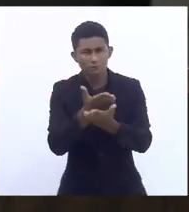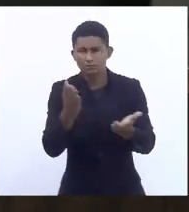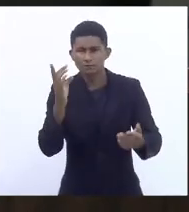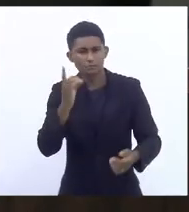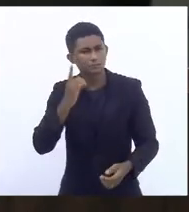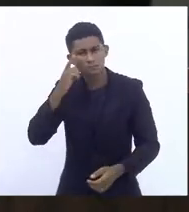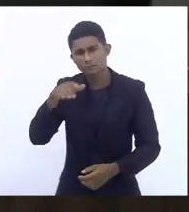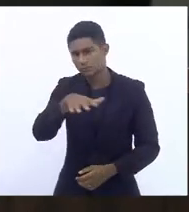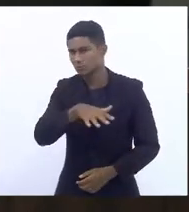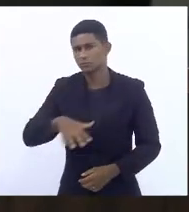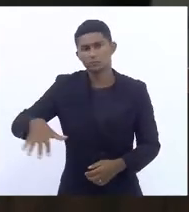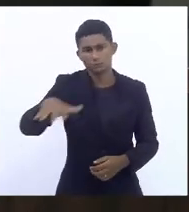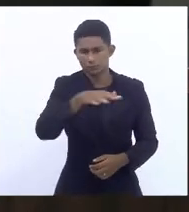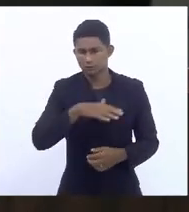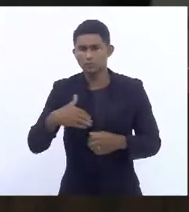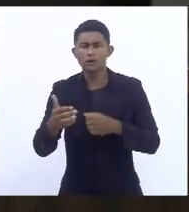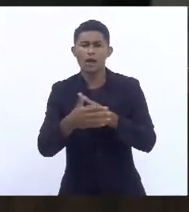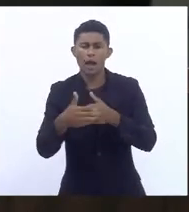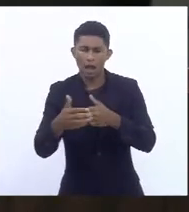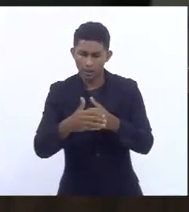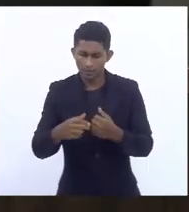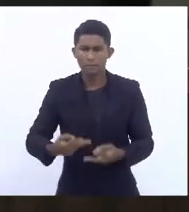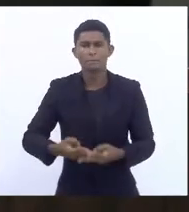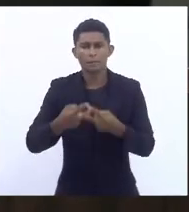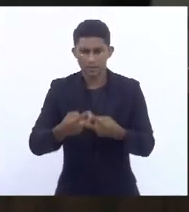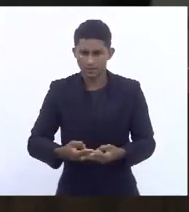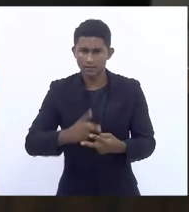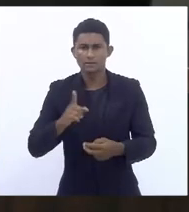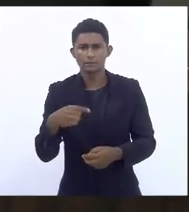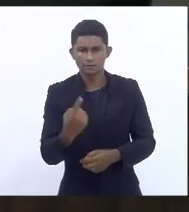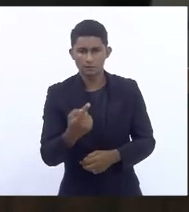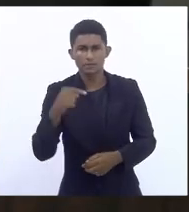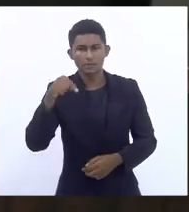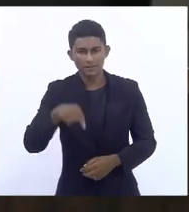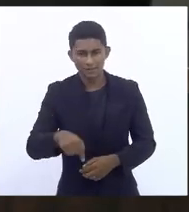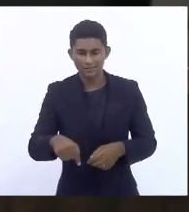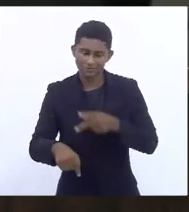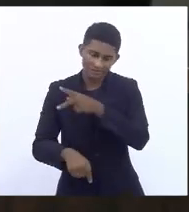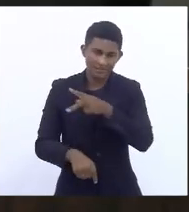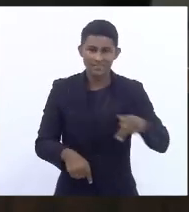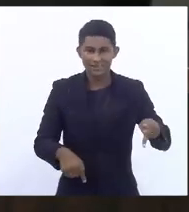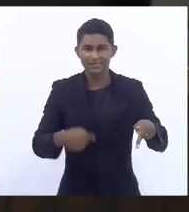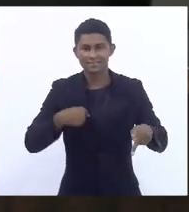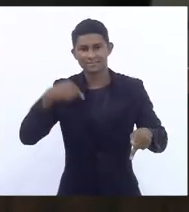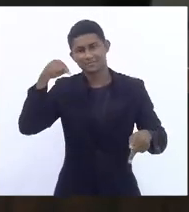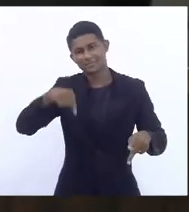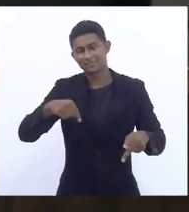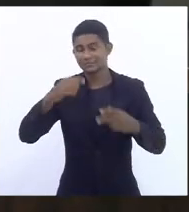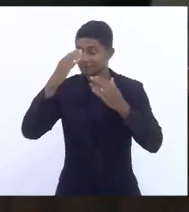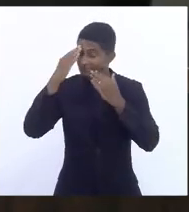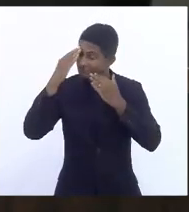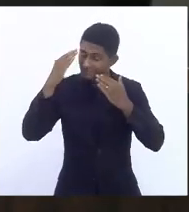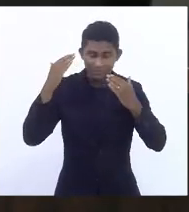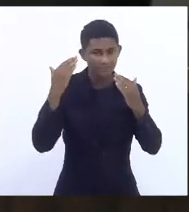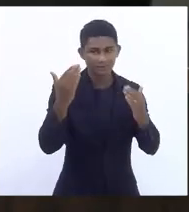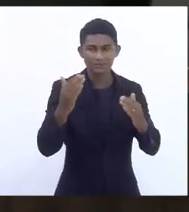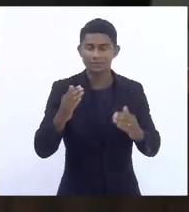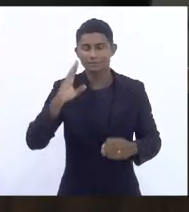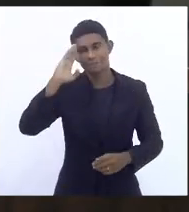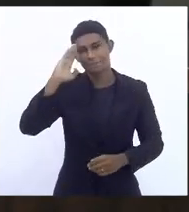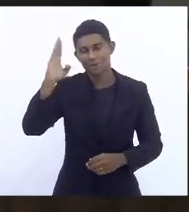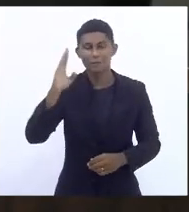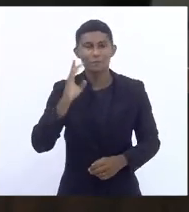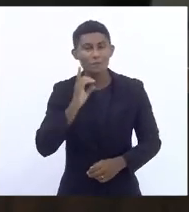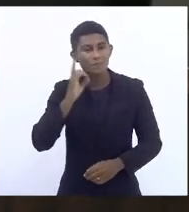carinho, pela paciência aí nesse período que a gente pôde ficar à frente dos trabalhos. Agradecer especialmente aos deputados